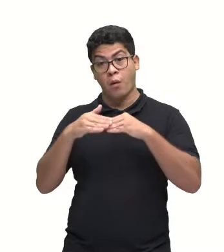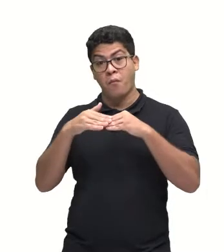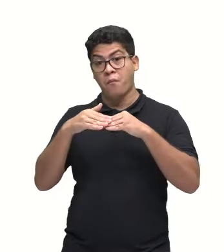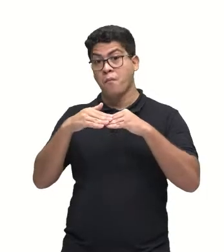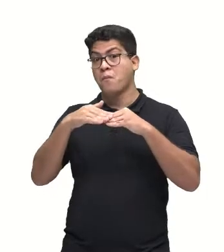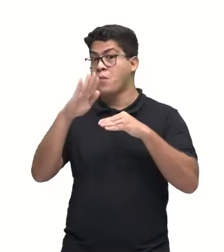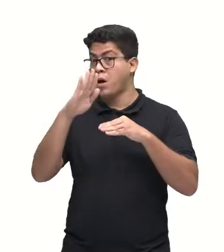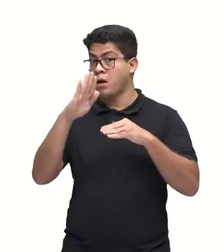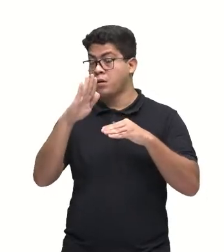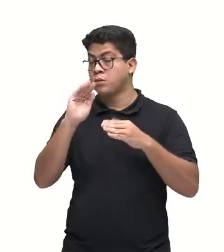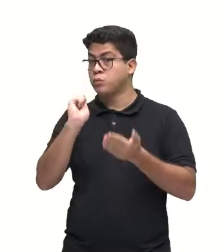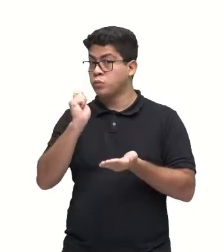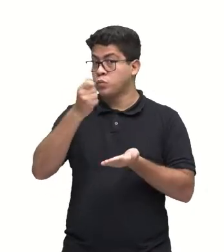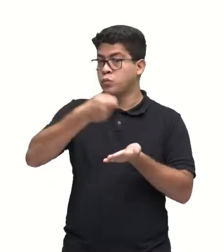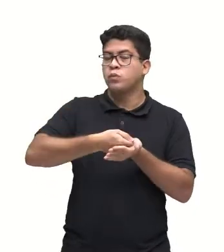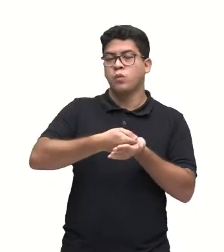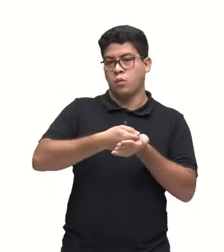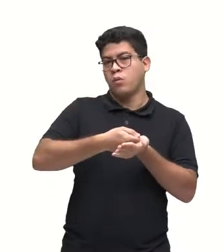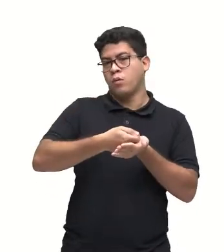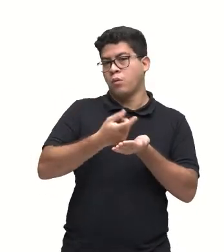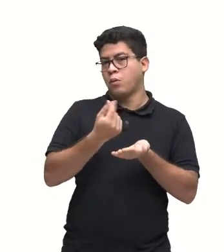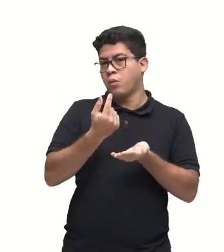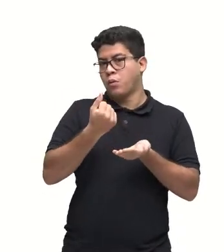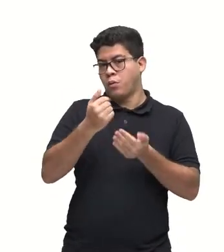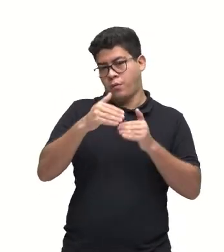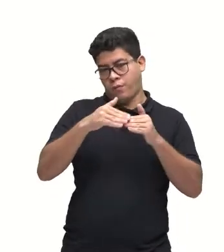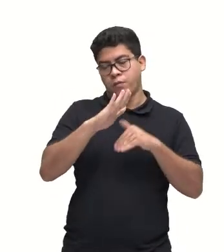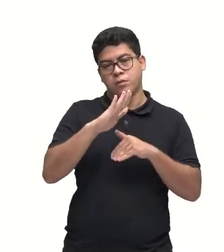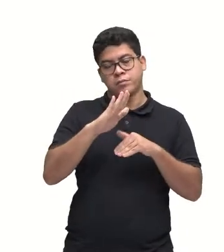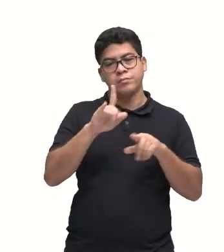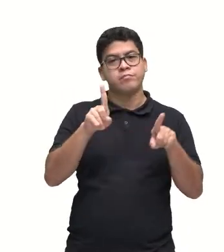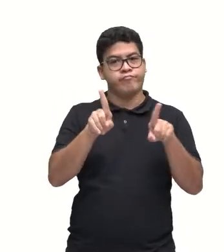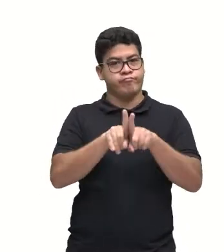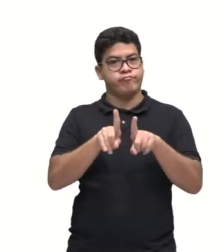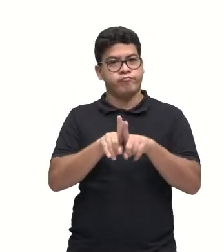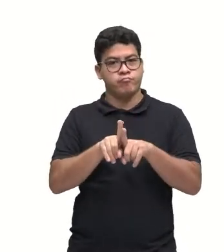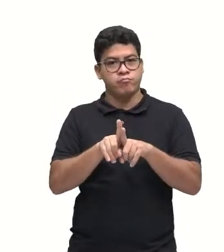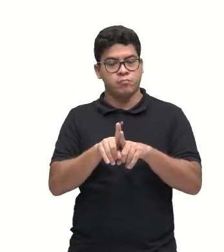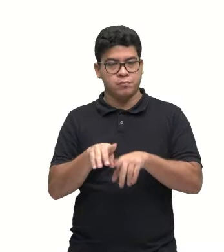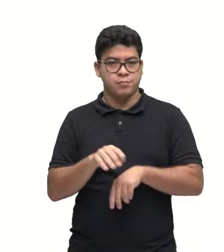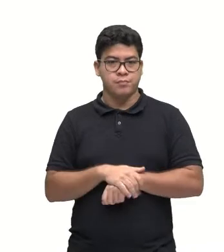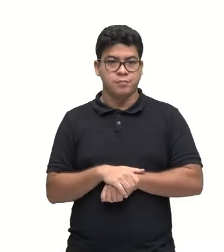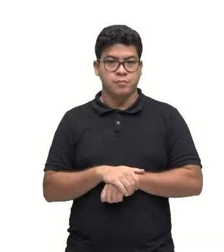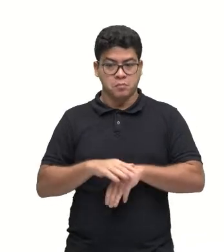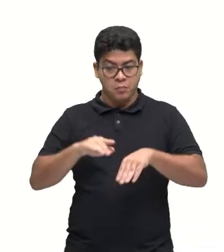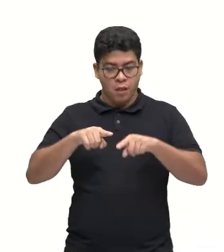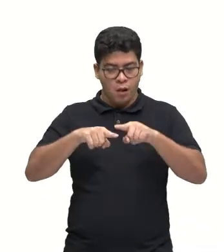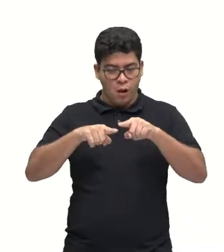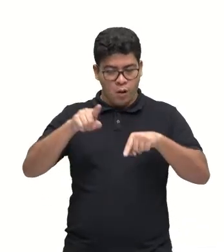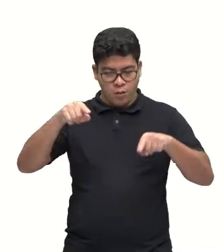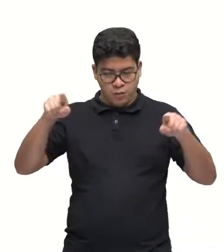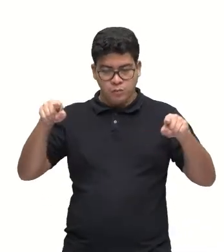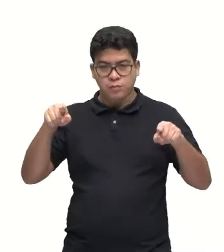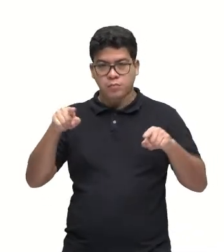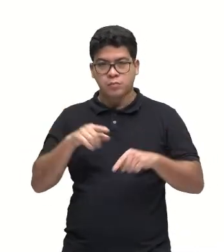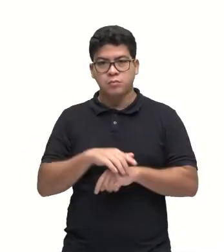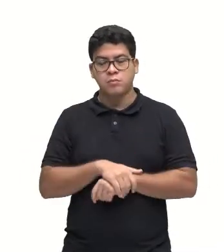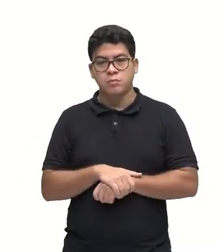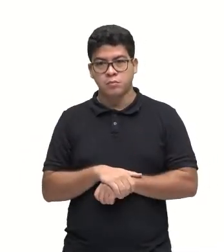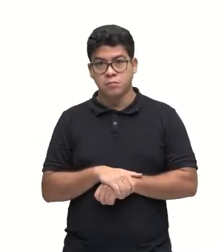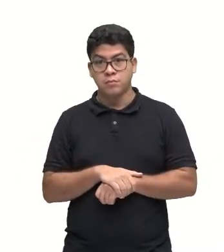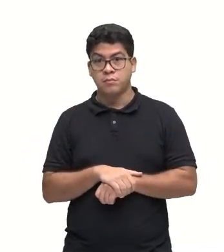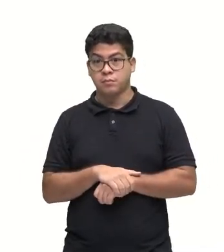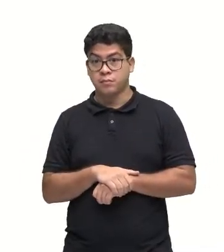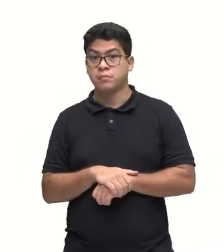obviamente o meu custo também vai aumentar, porque são mais pessoas. Então, eles estão na mesma proporção. Então, eu coloco essa